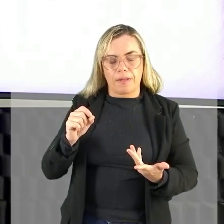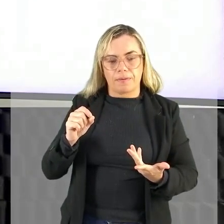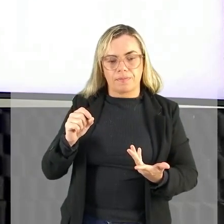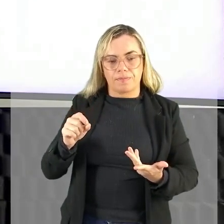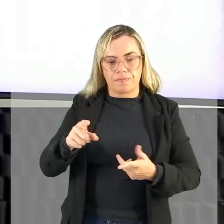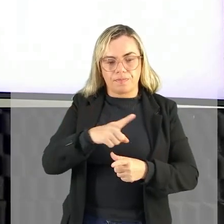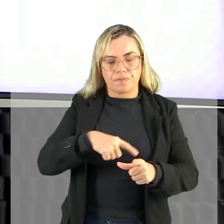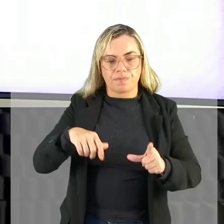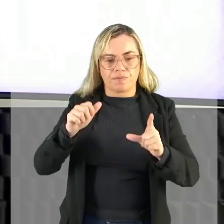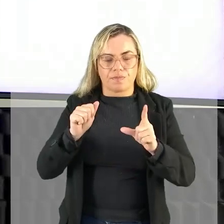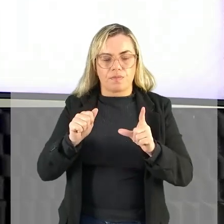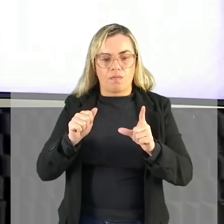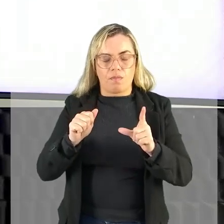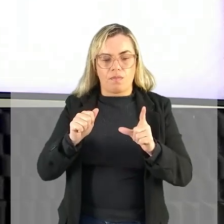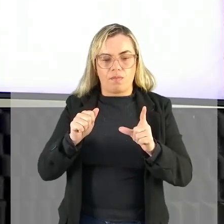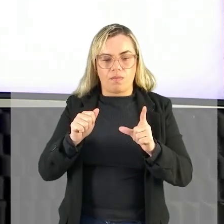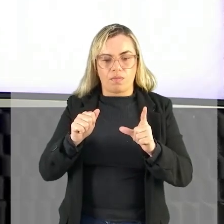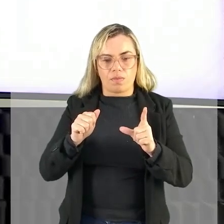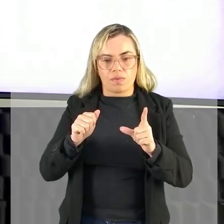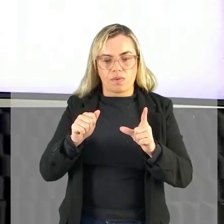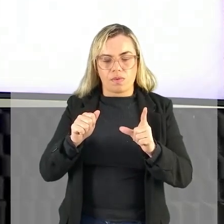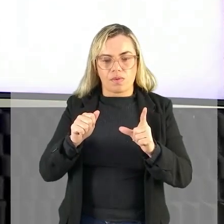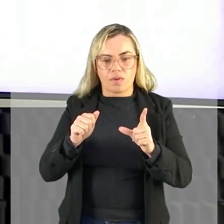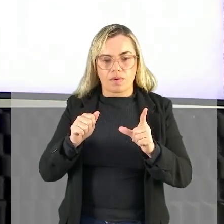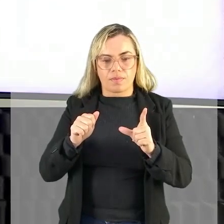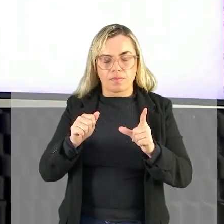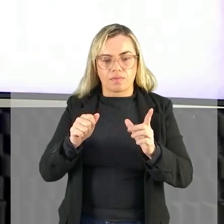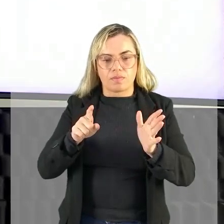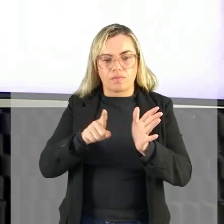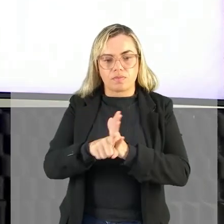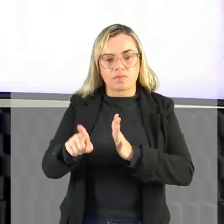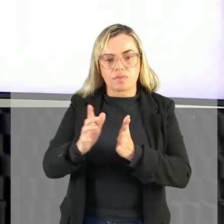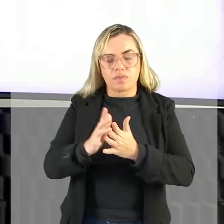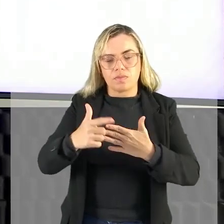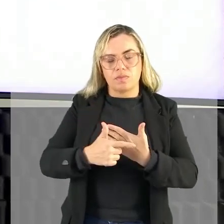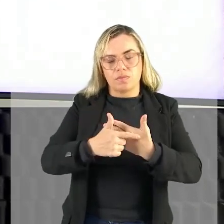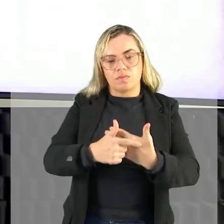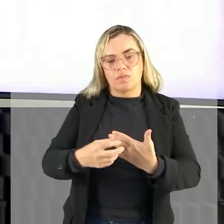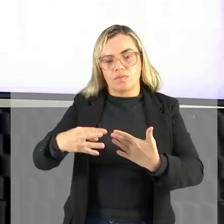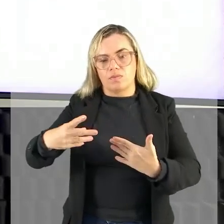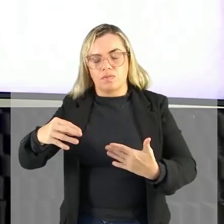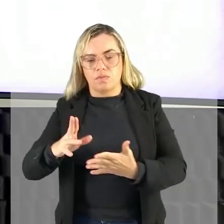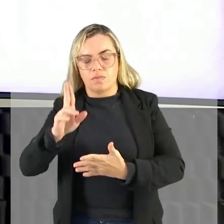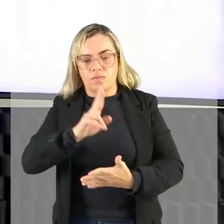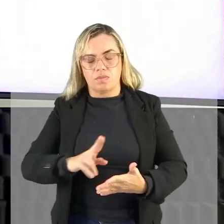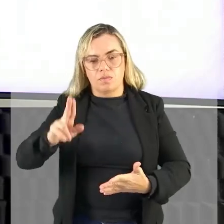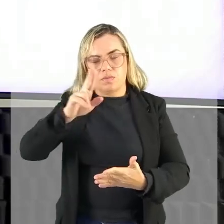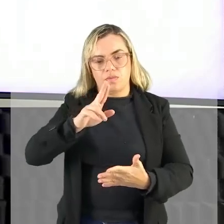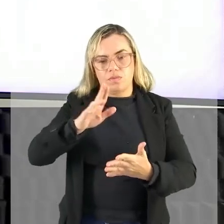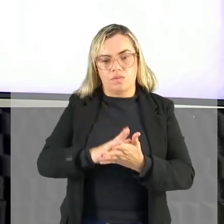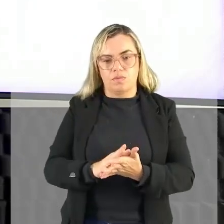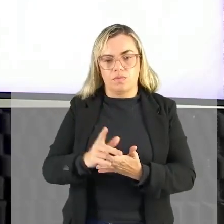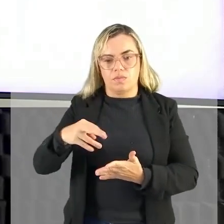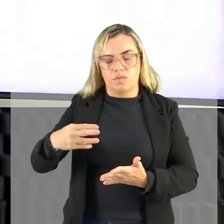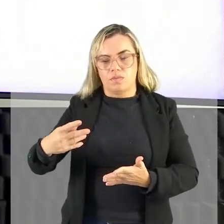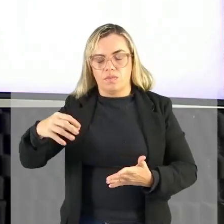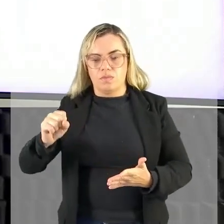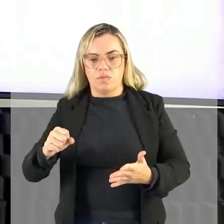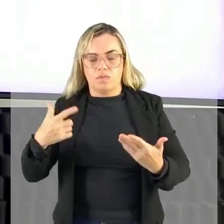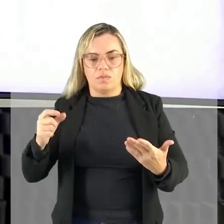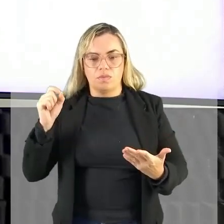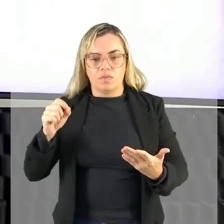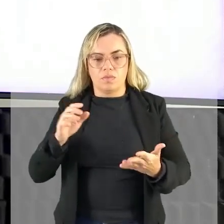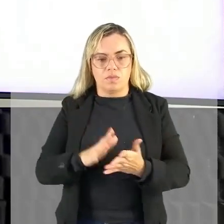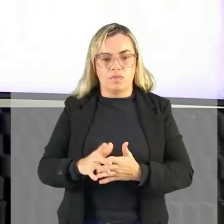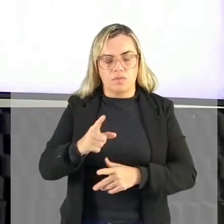alternativa A, né, para a pergunta, qual é a função dessa solução de anticorpos? A alternativa